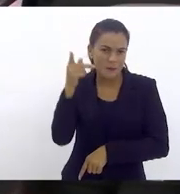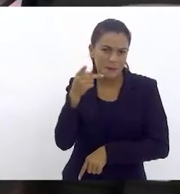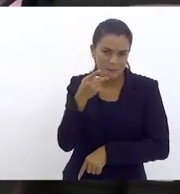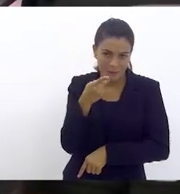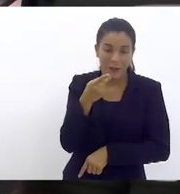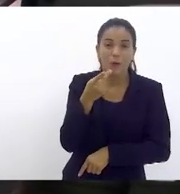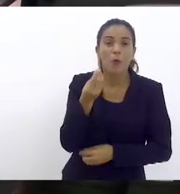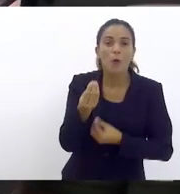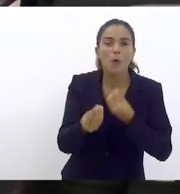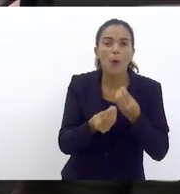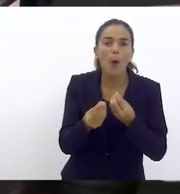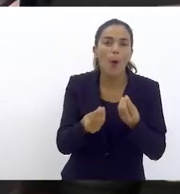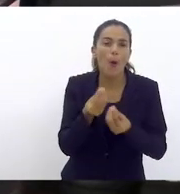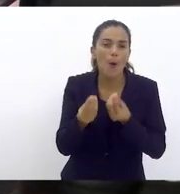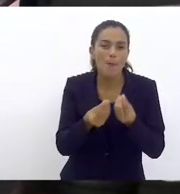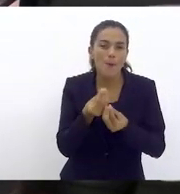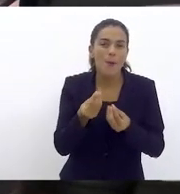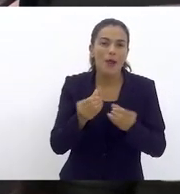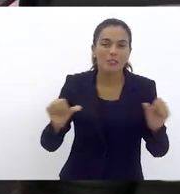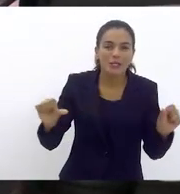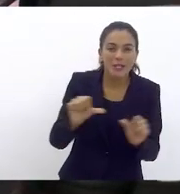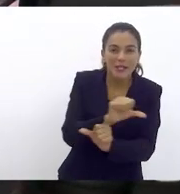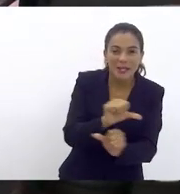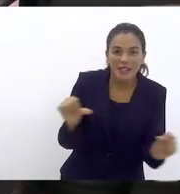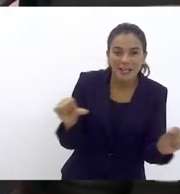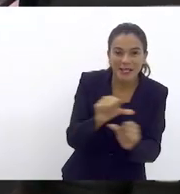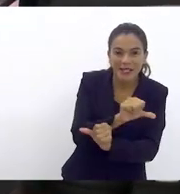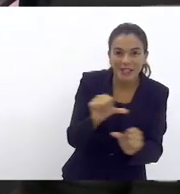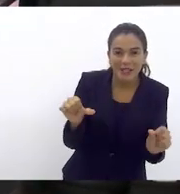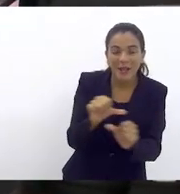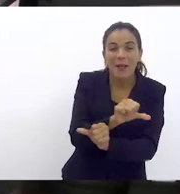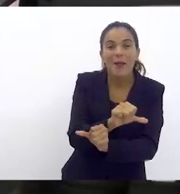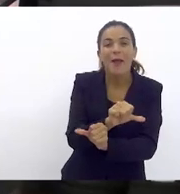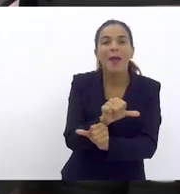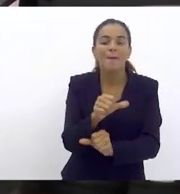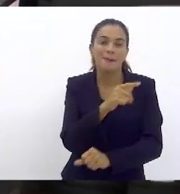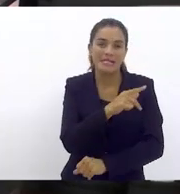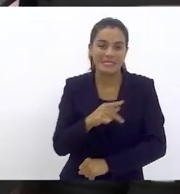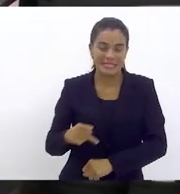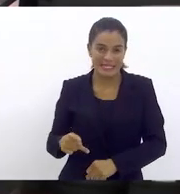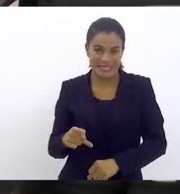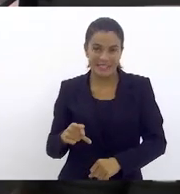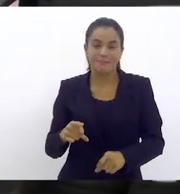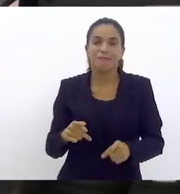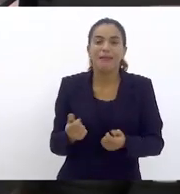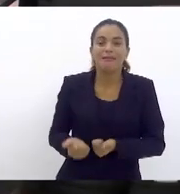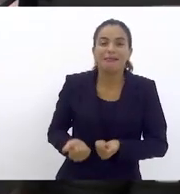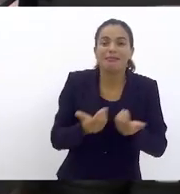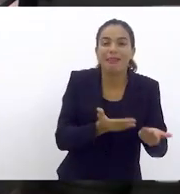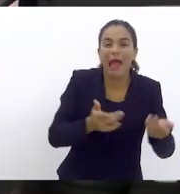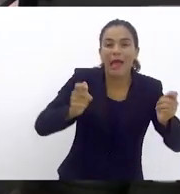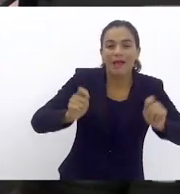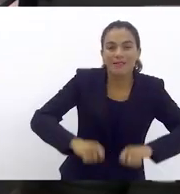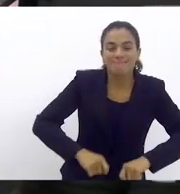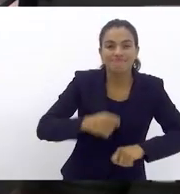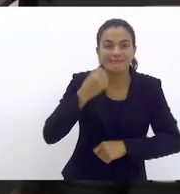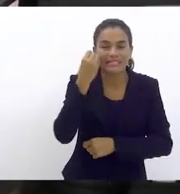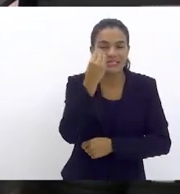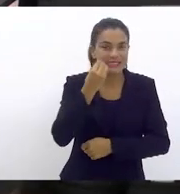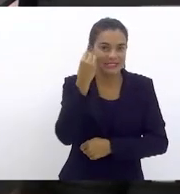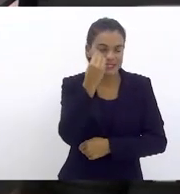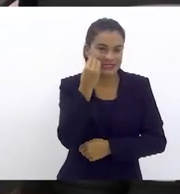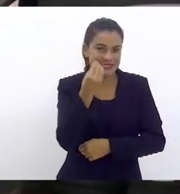fazia essa alternância das presidências para dar possibilidade a todos os membros de conduzir algumas pautas trazidas por eles